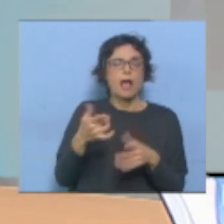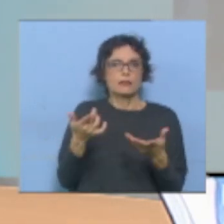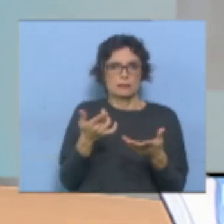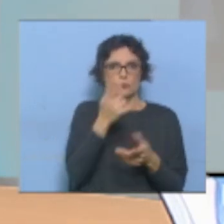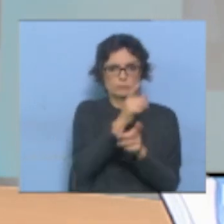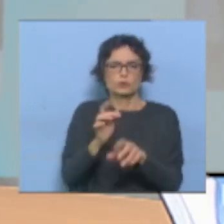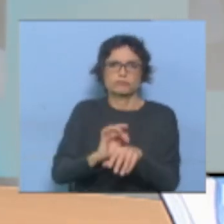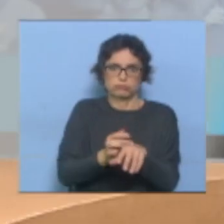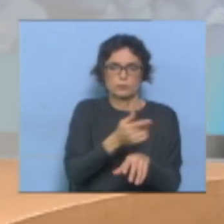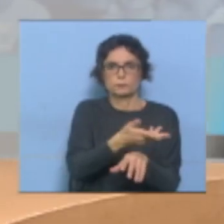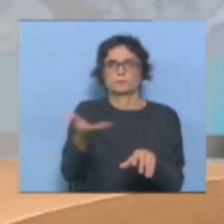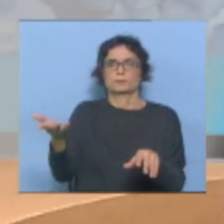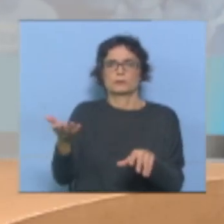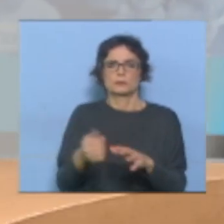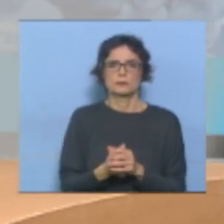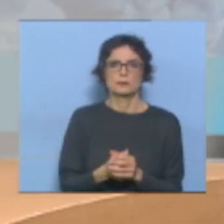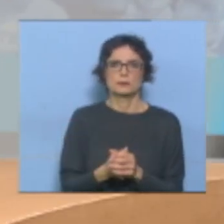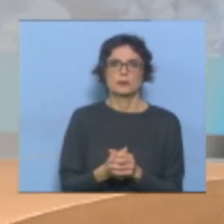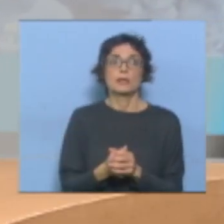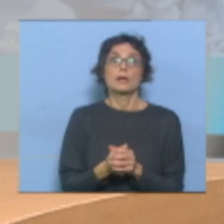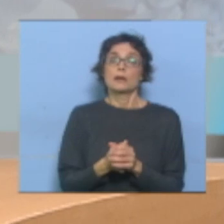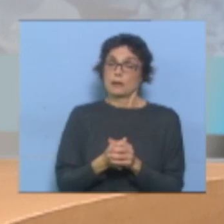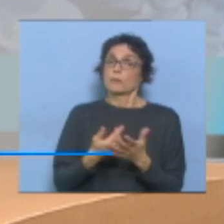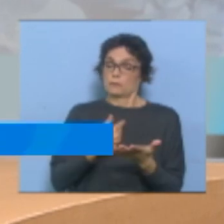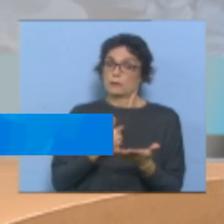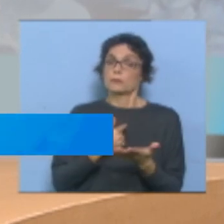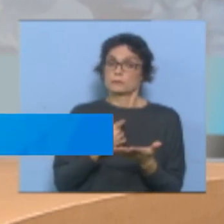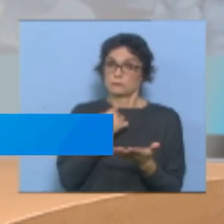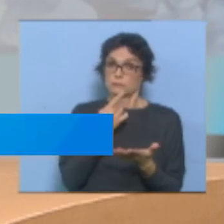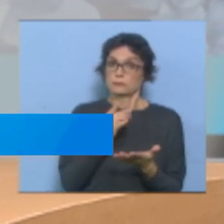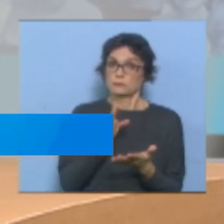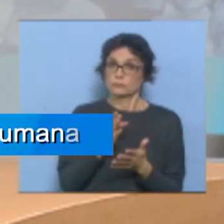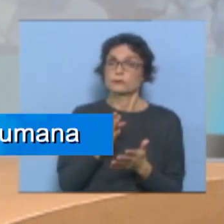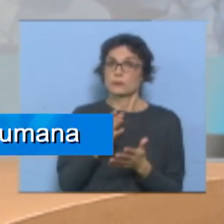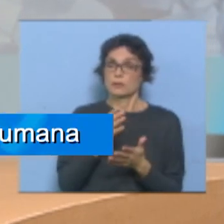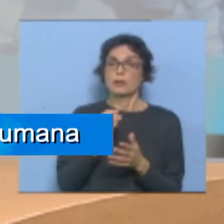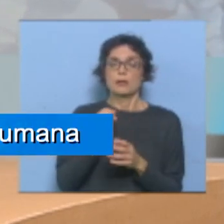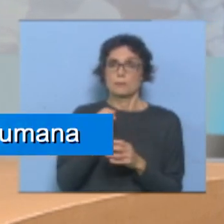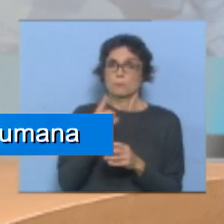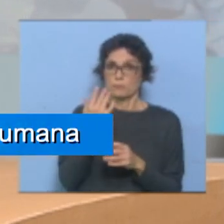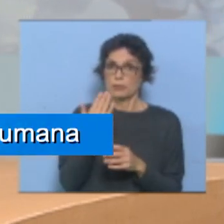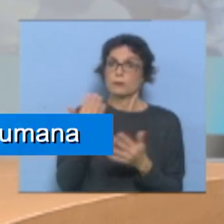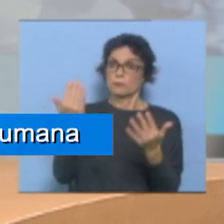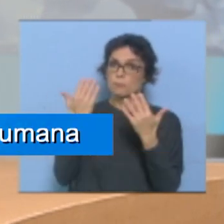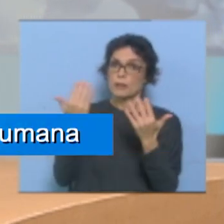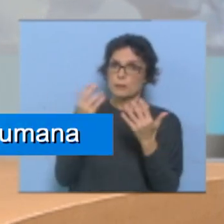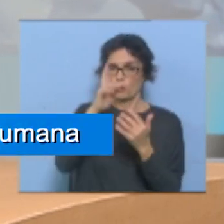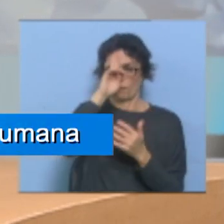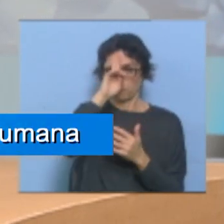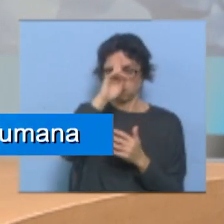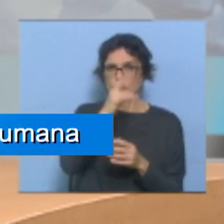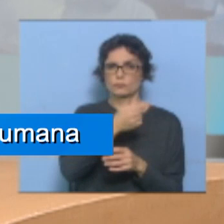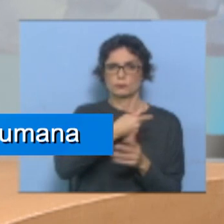fragilidade? Eu queria, de facto, enaltecer a abnegação e o esforço de tantos e